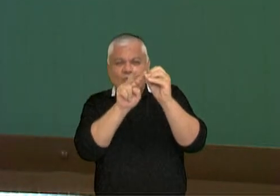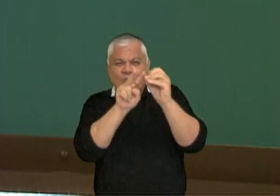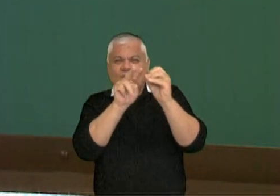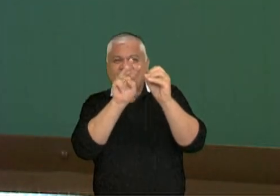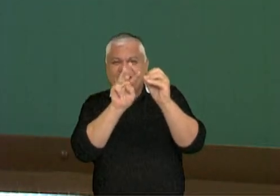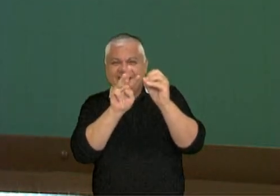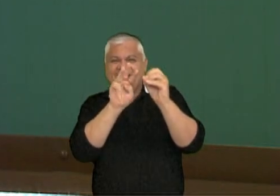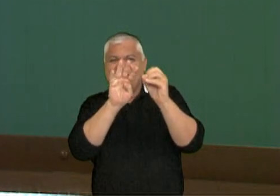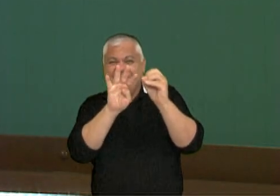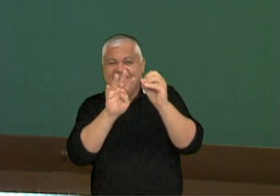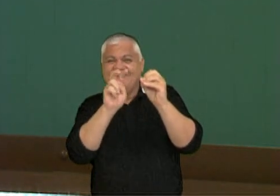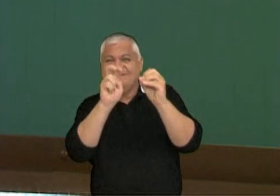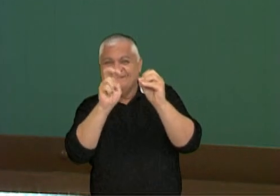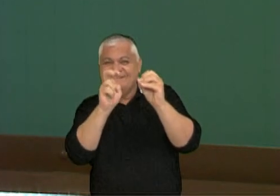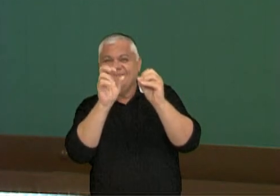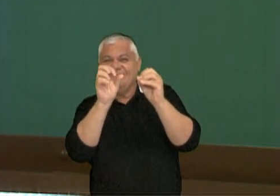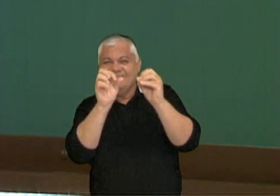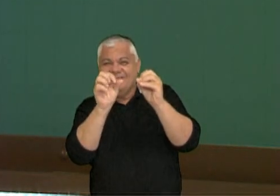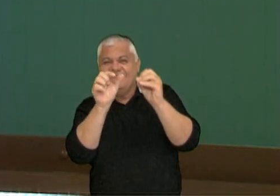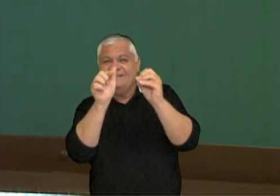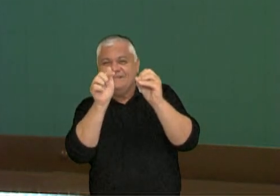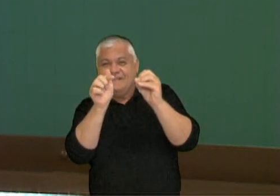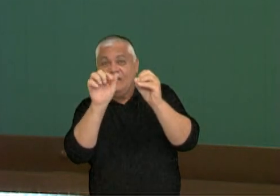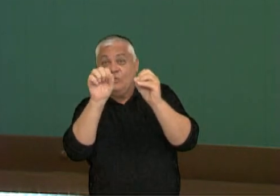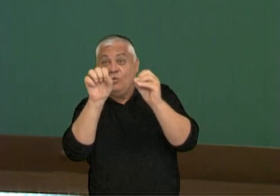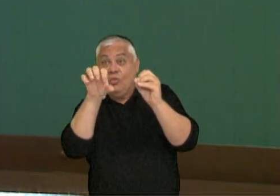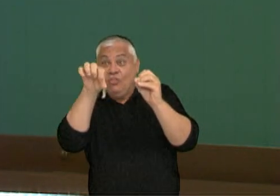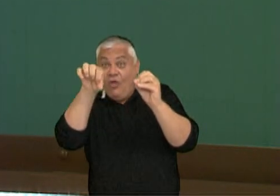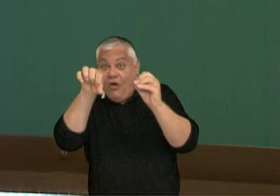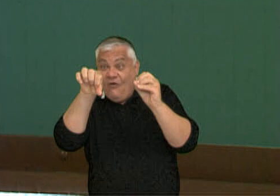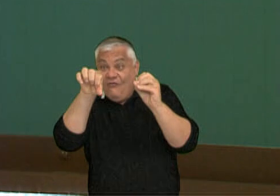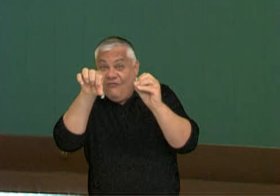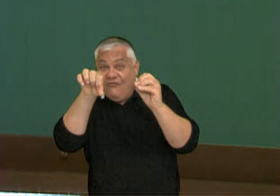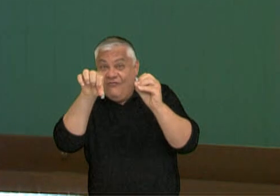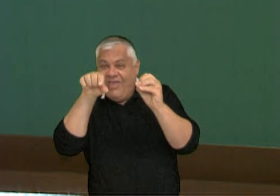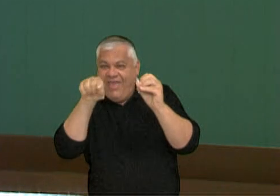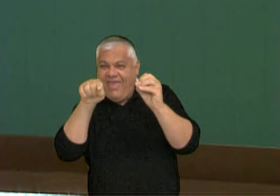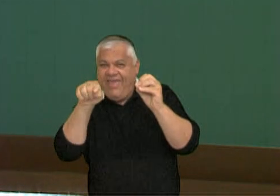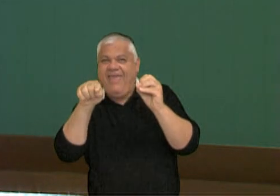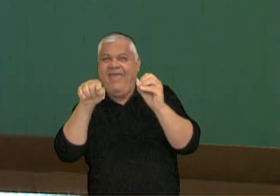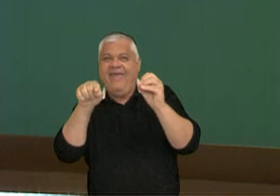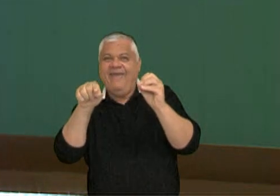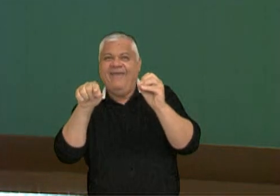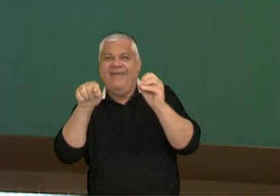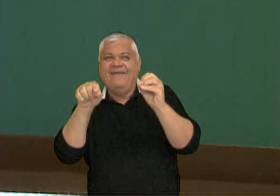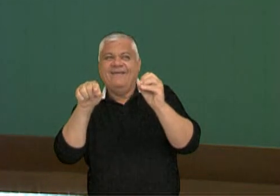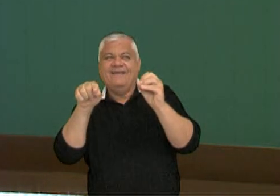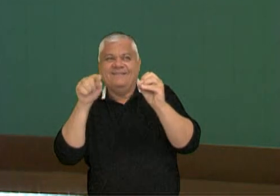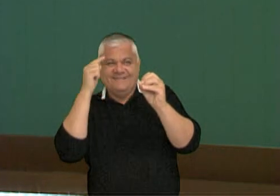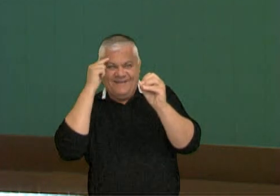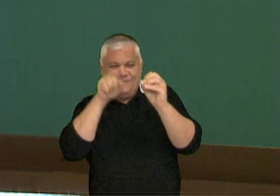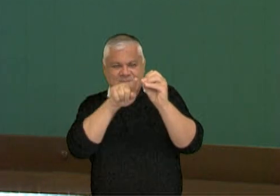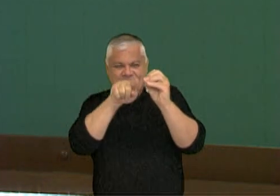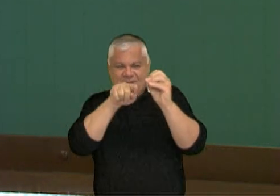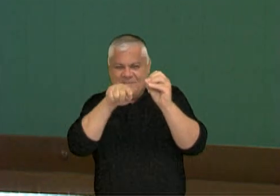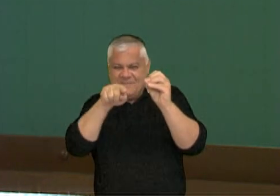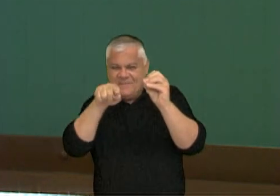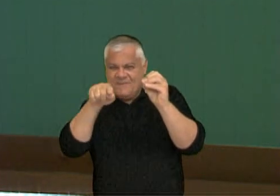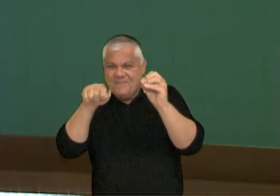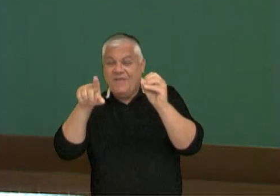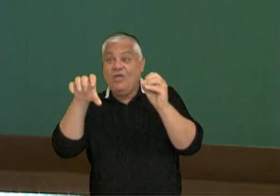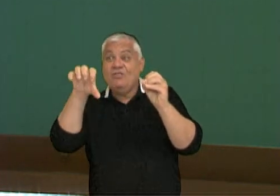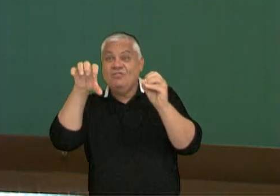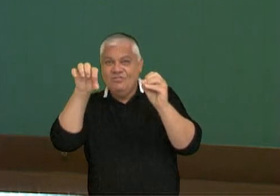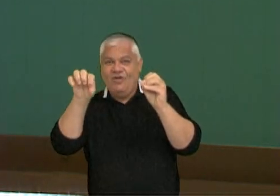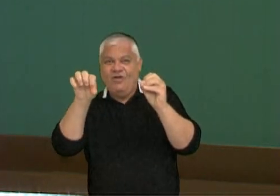as marquinhas que estão entre 0 e 1. Então, eu vou contar 9 marquinhas. 1, 2, 3, 4, 5, 6, 7, 8, 9. E